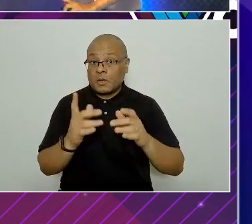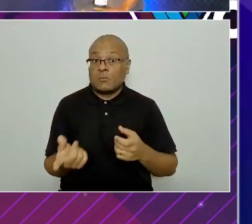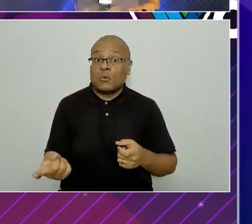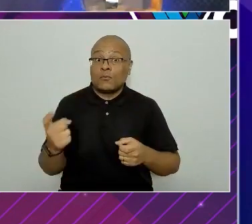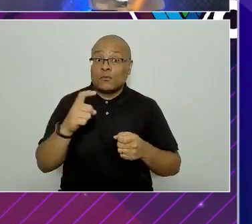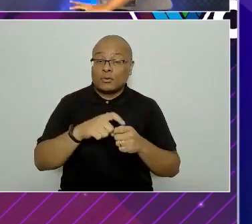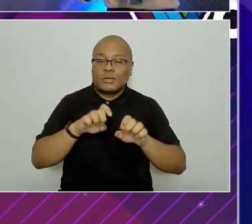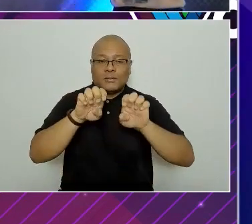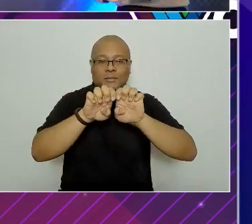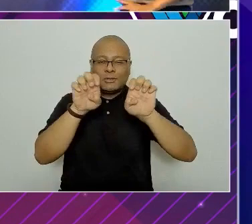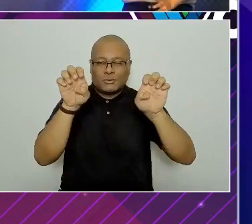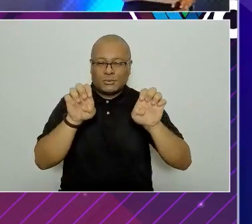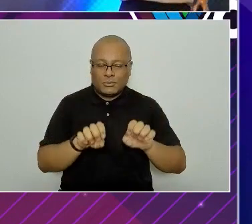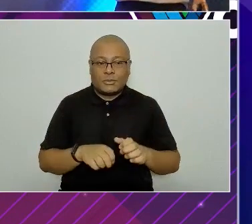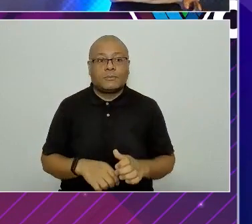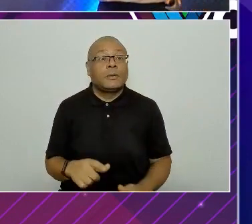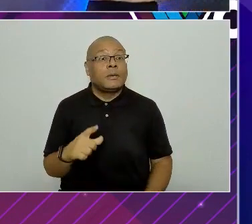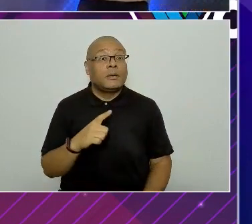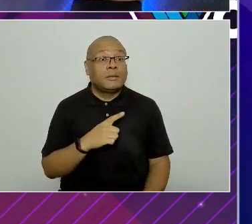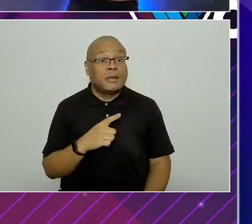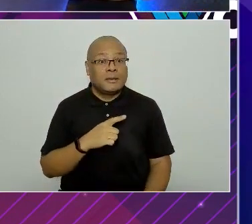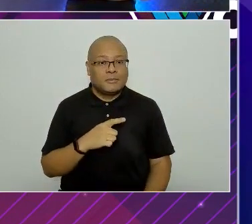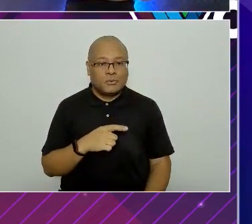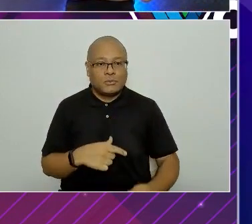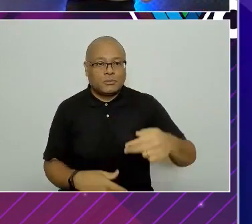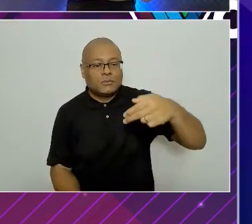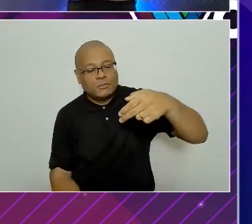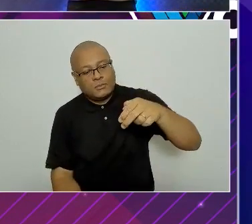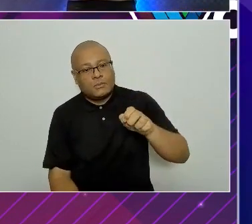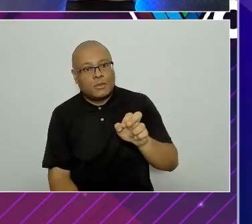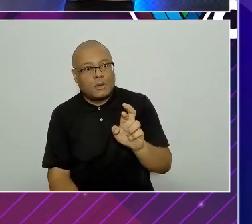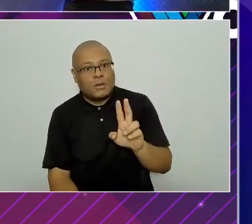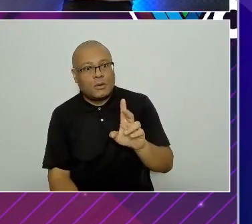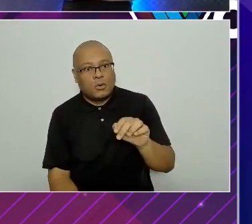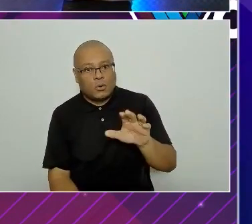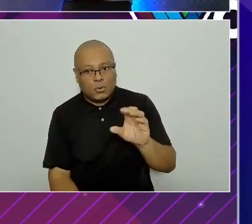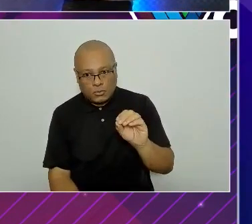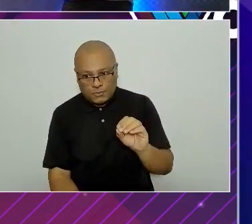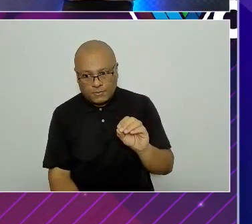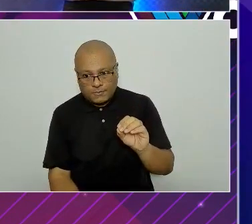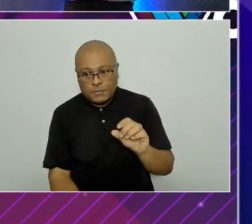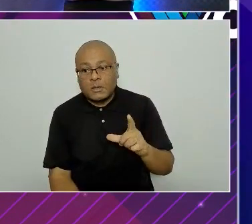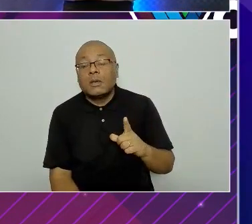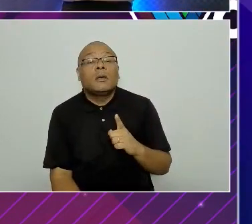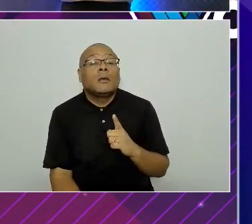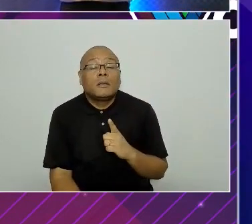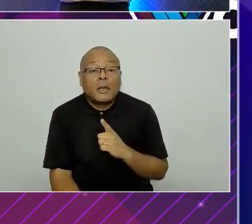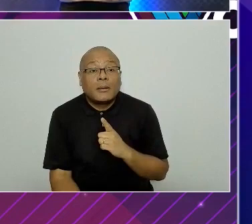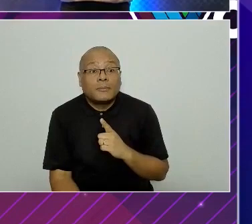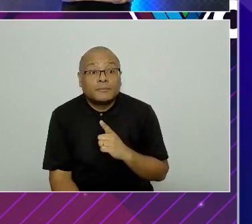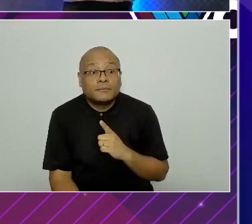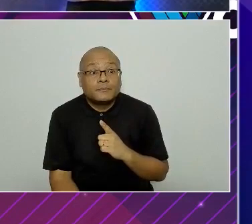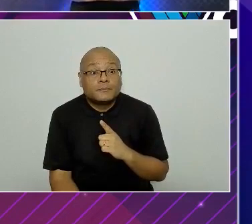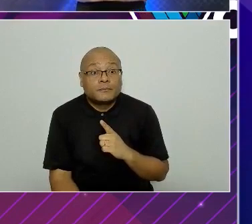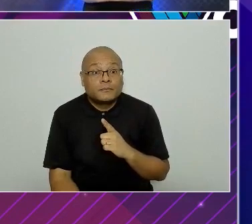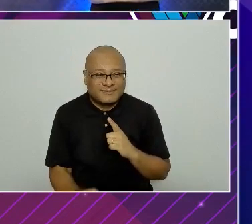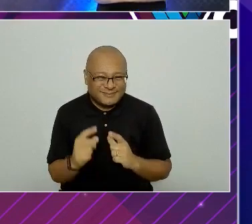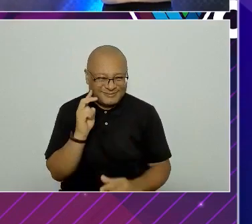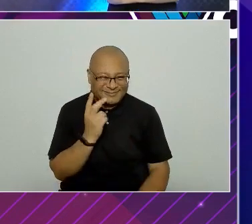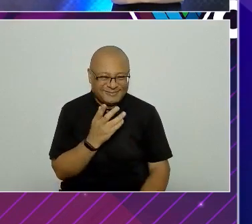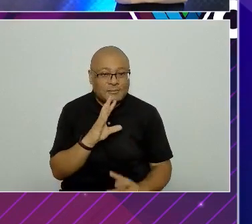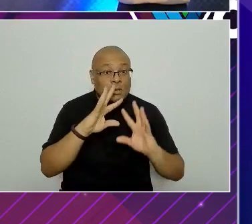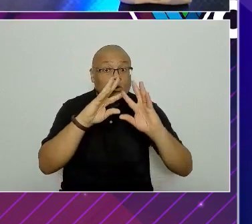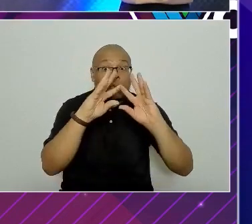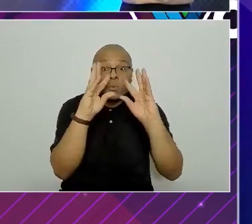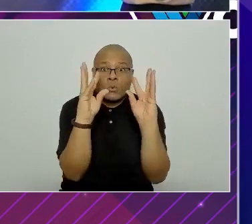estrutura. Então, nós temos aqui um neurônio separadinho, né? Esse neurônio, ele tem, então, de maneira bem geral aqui, resumida,